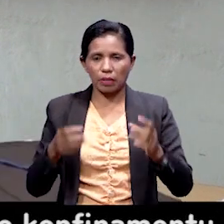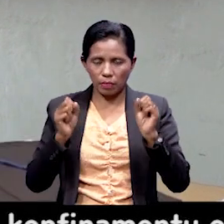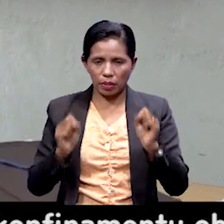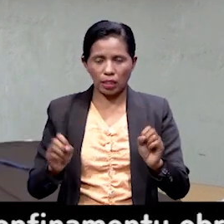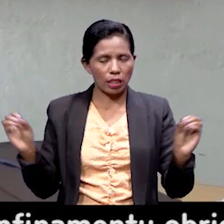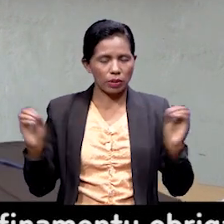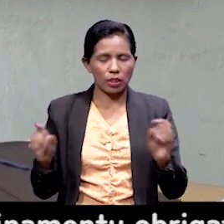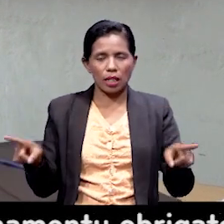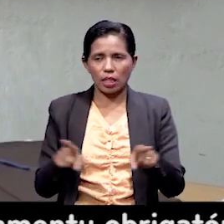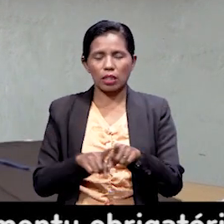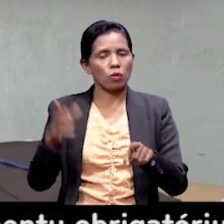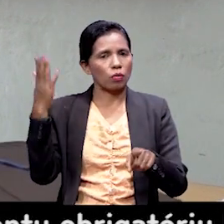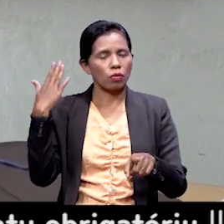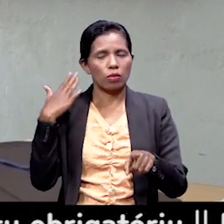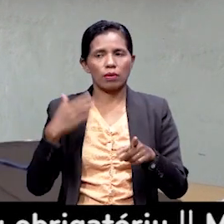uluk nekarik dihan